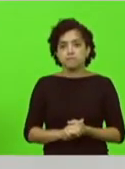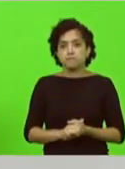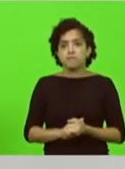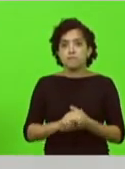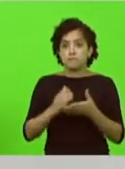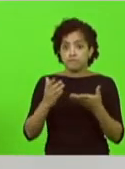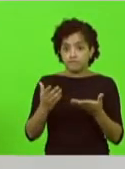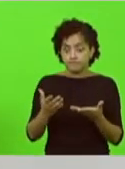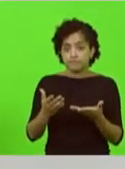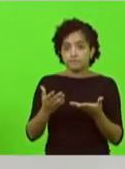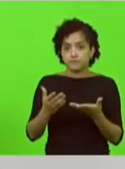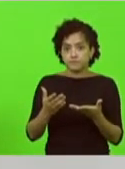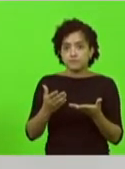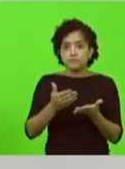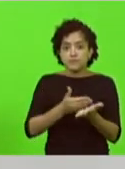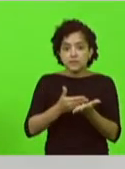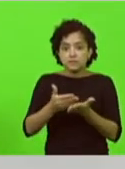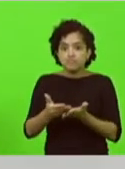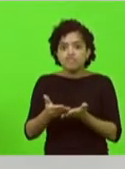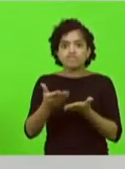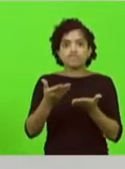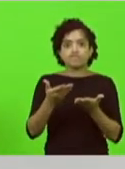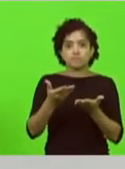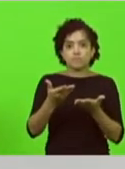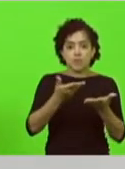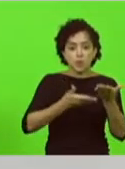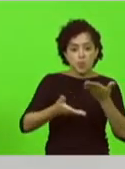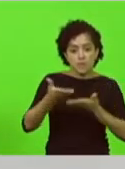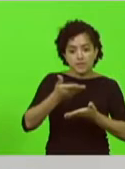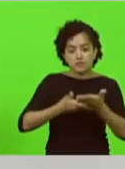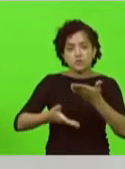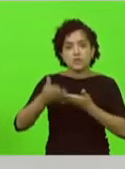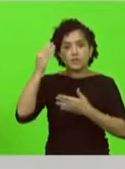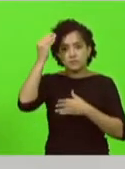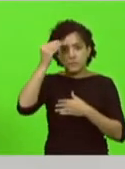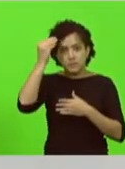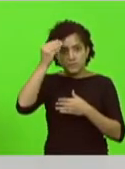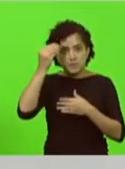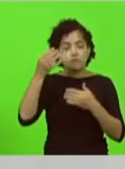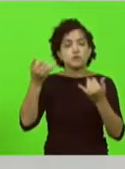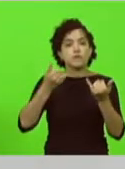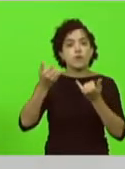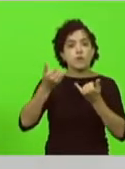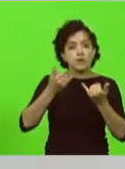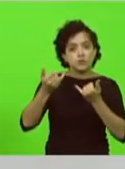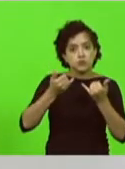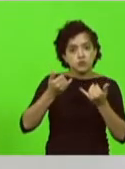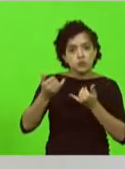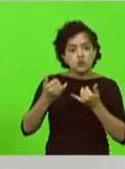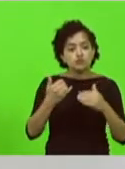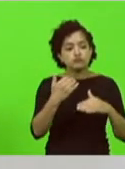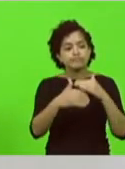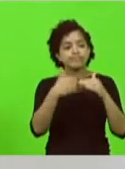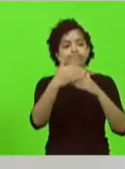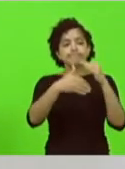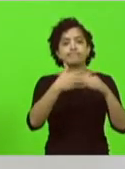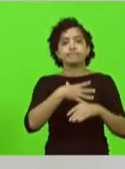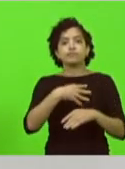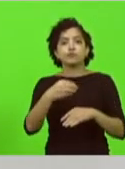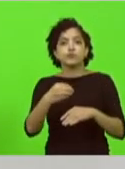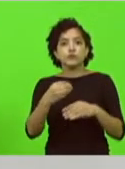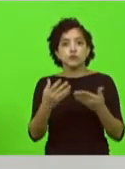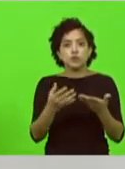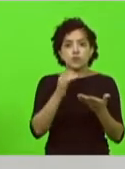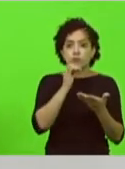iniciativa de compartilhar experiências e informações sobre o desenvolvimento do filho, que têm, por exemplo,